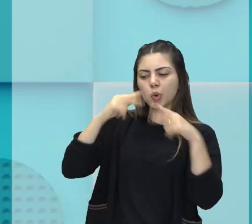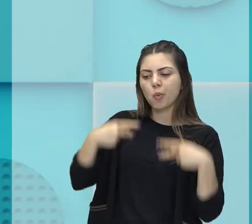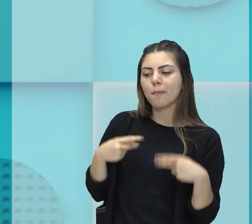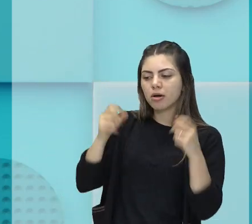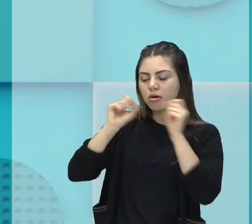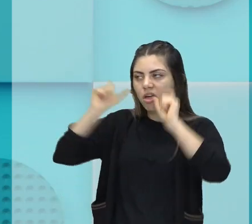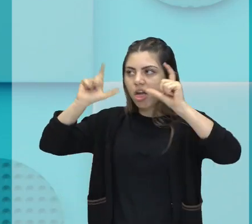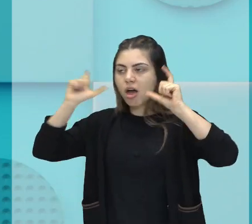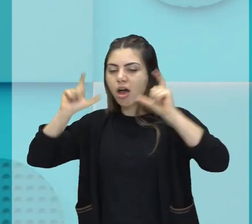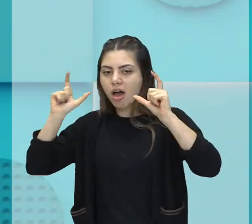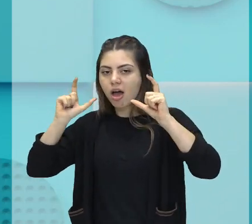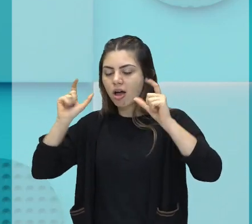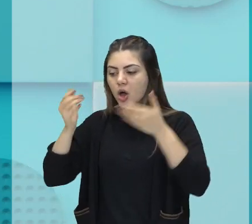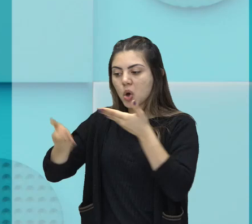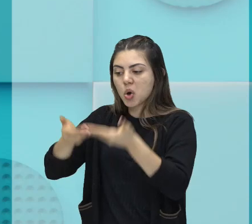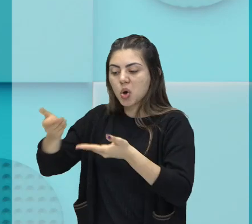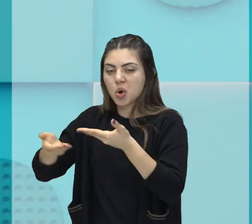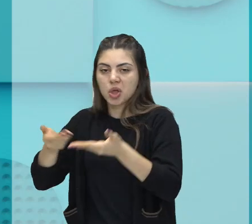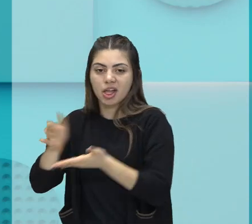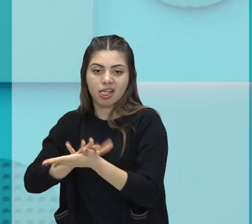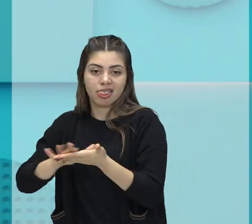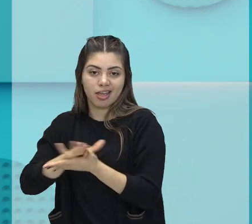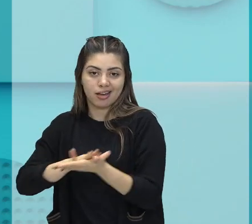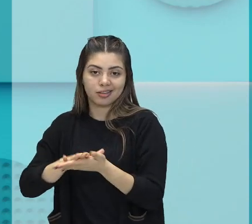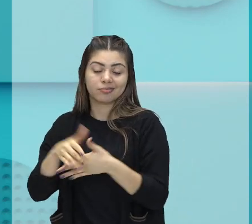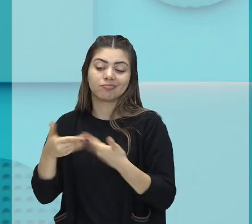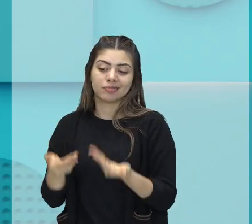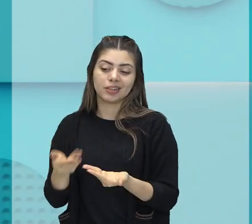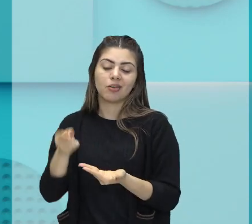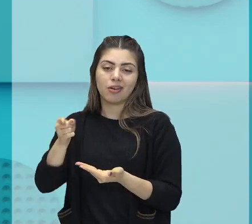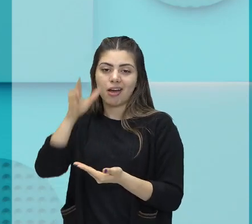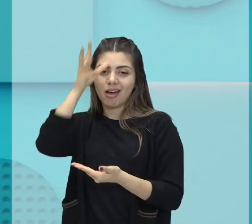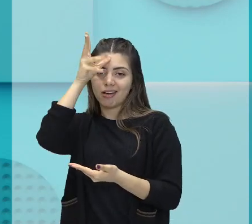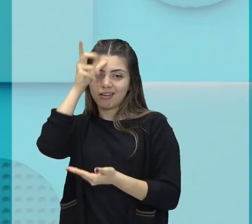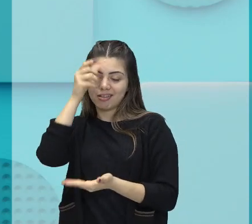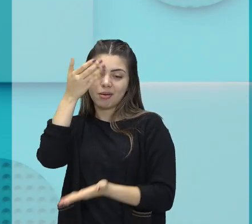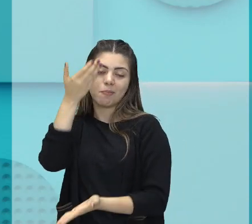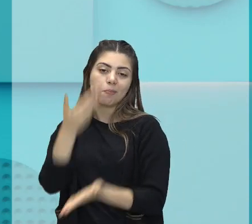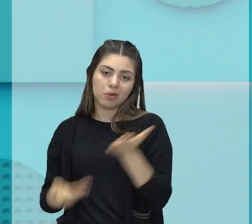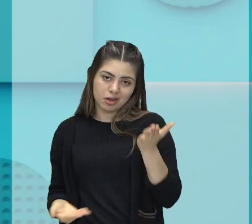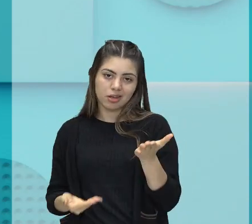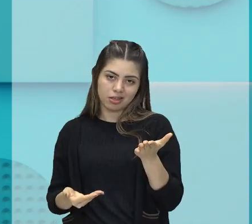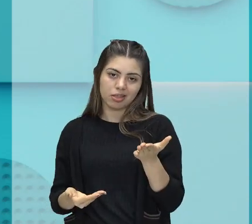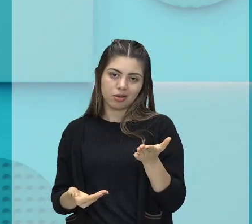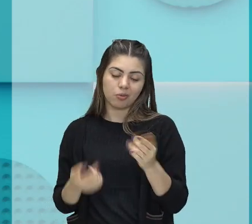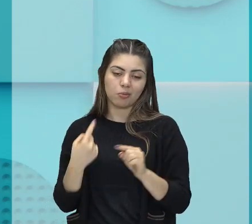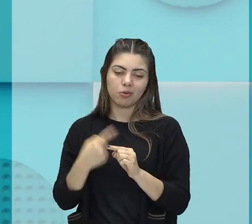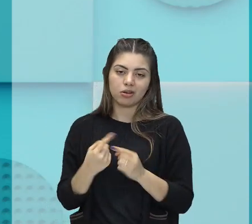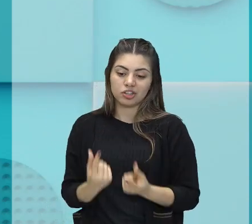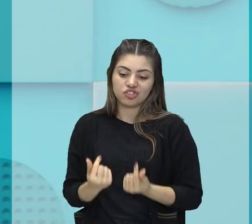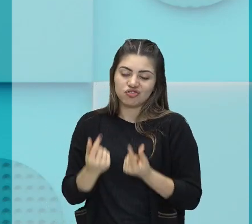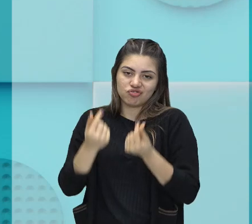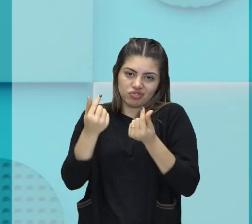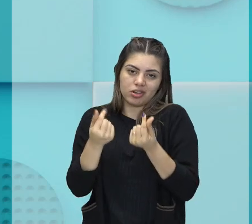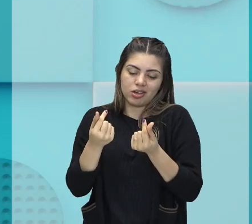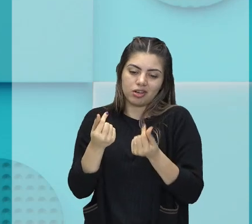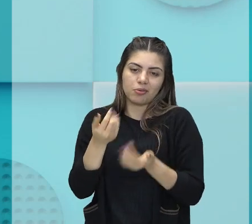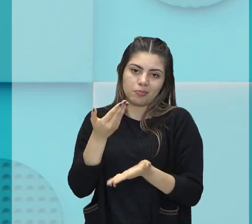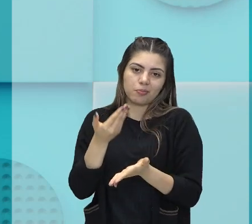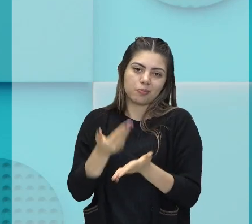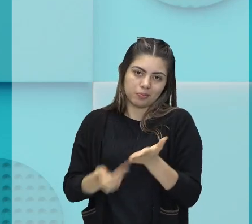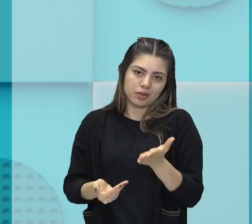falta de gratidão levaram à perda da fonte de riqueza, tanto do